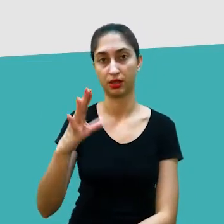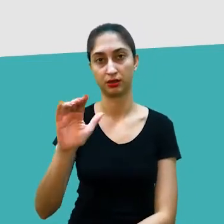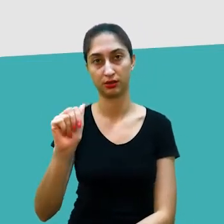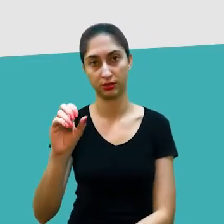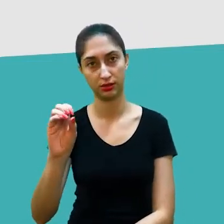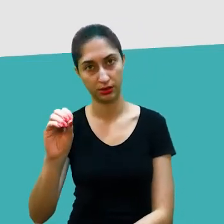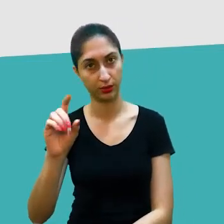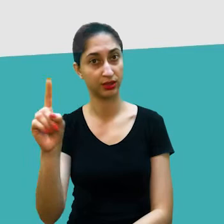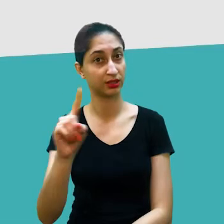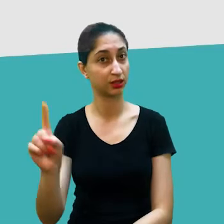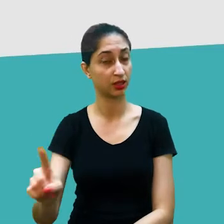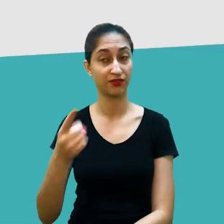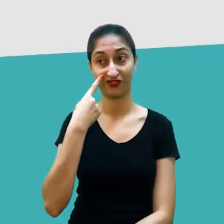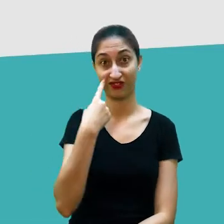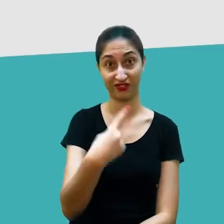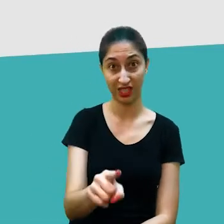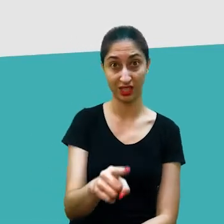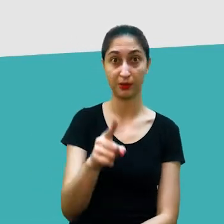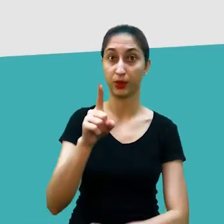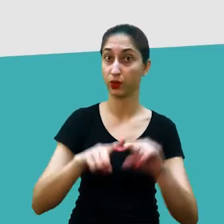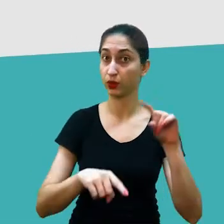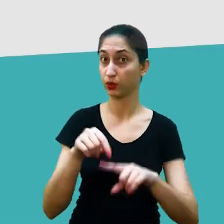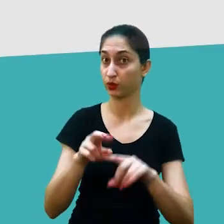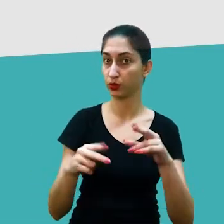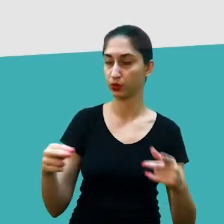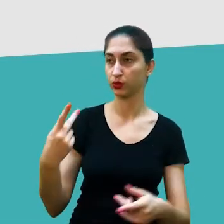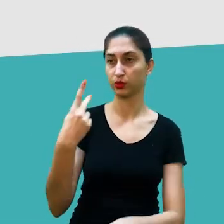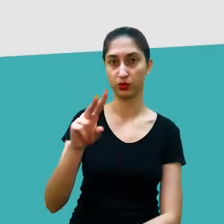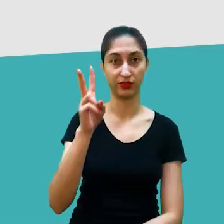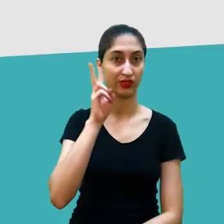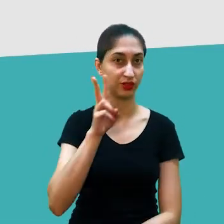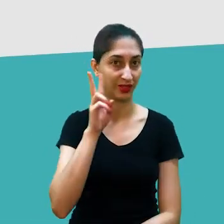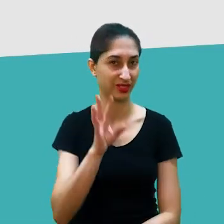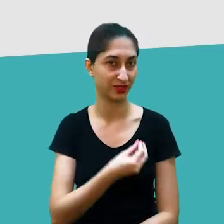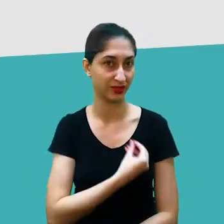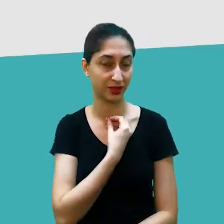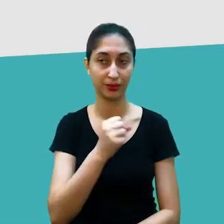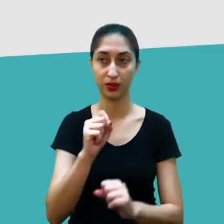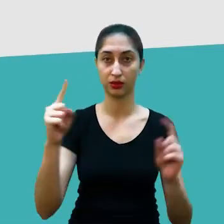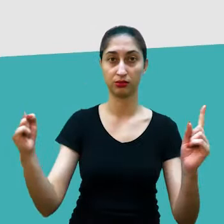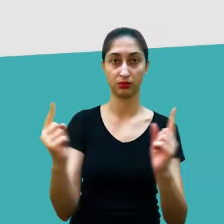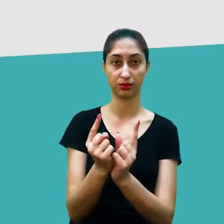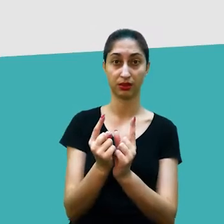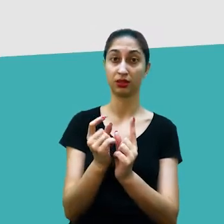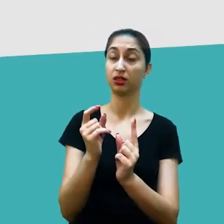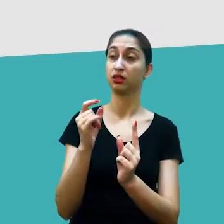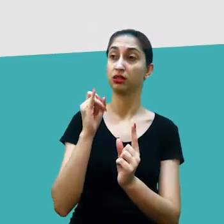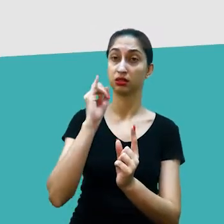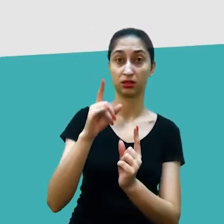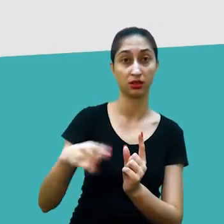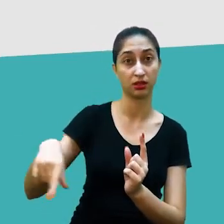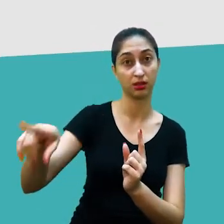está vendo que o seu produto de vida, né, a sua história de vida pode ser encurtada pelas ações